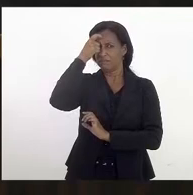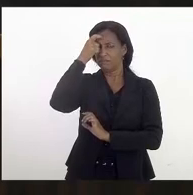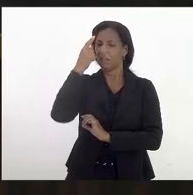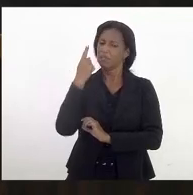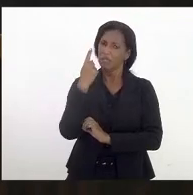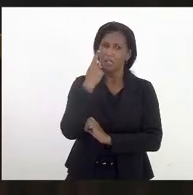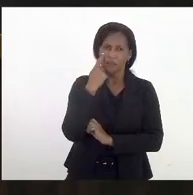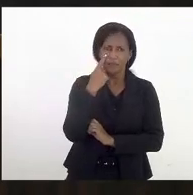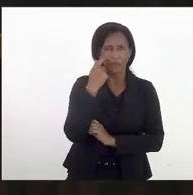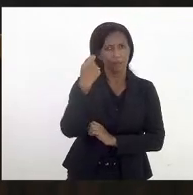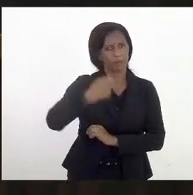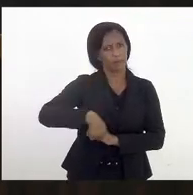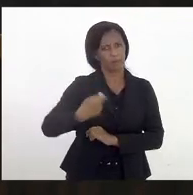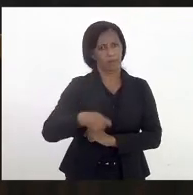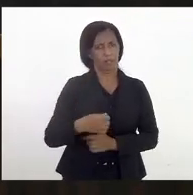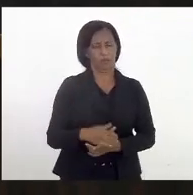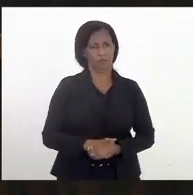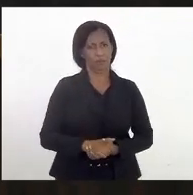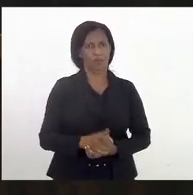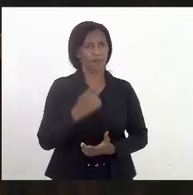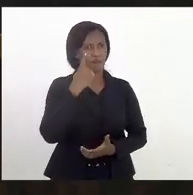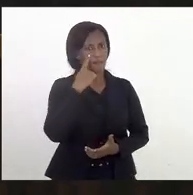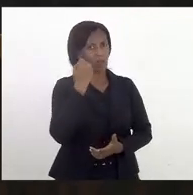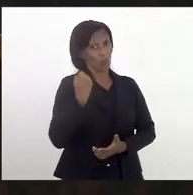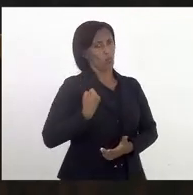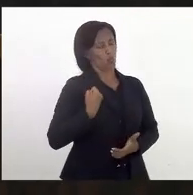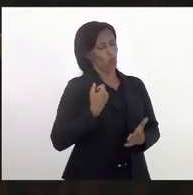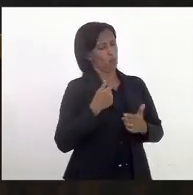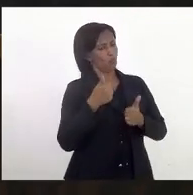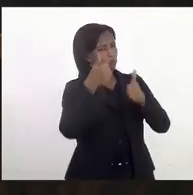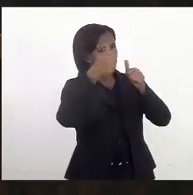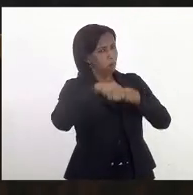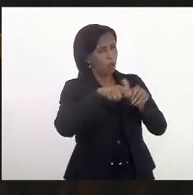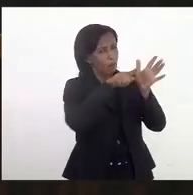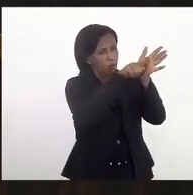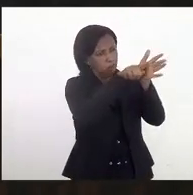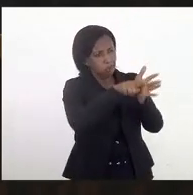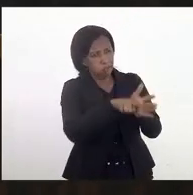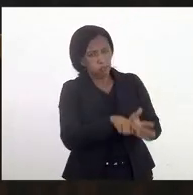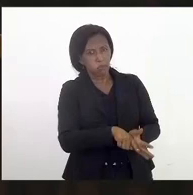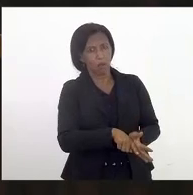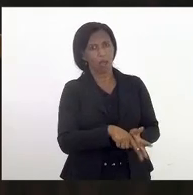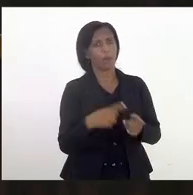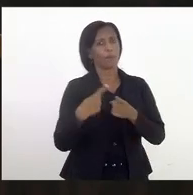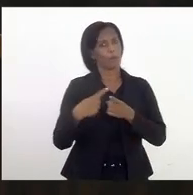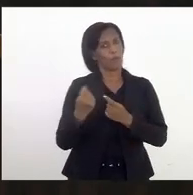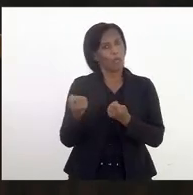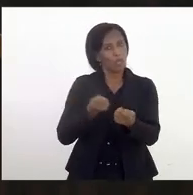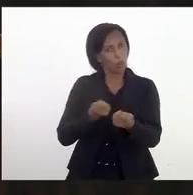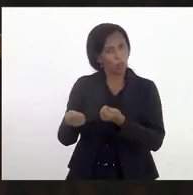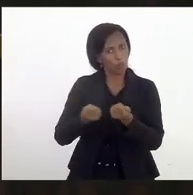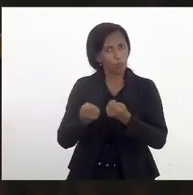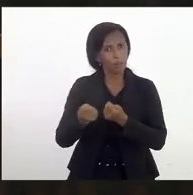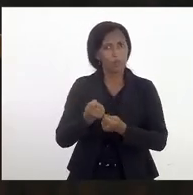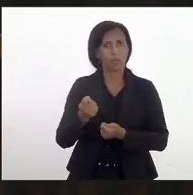checar os números bom né que a economia que a gente vem fazendo aqui